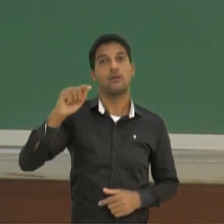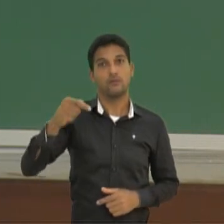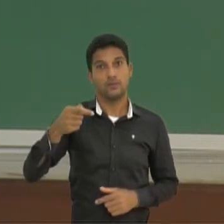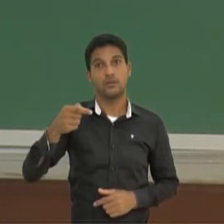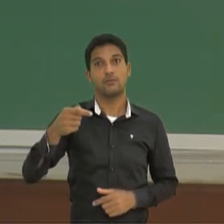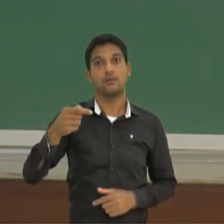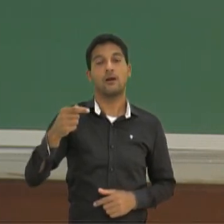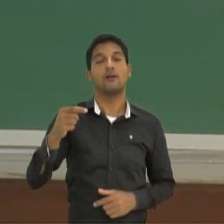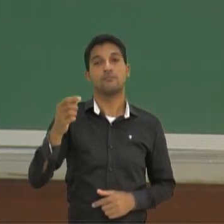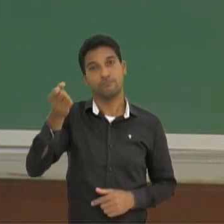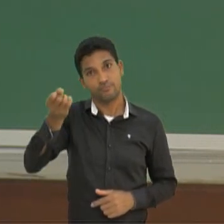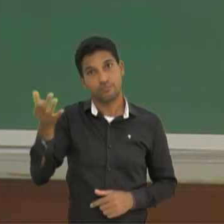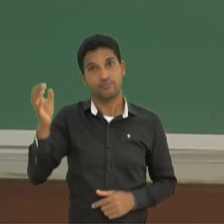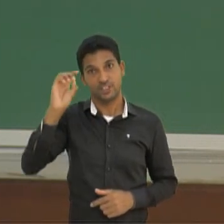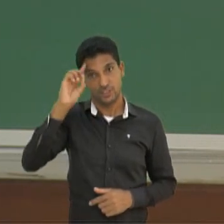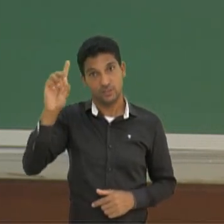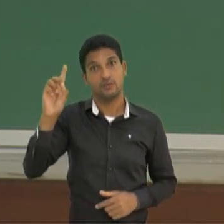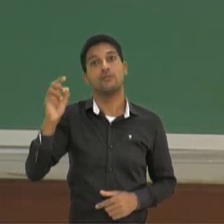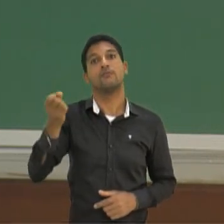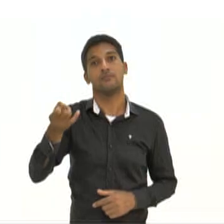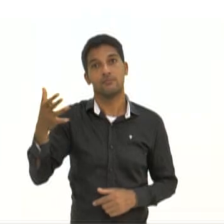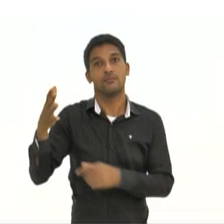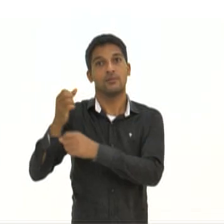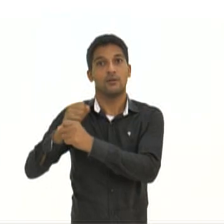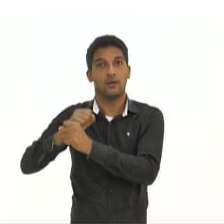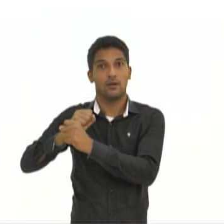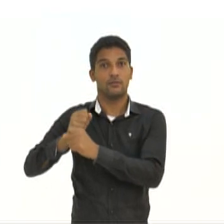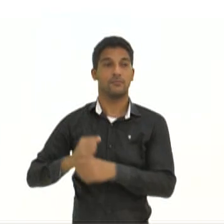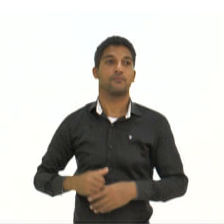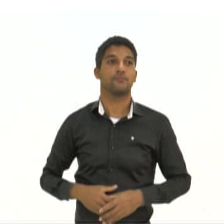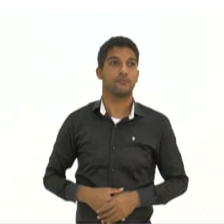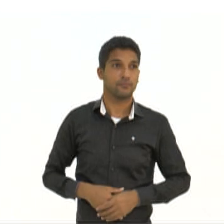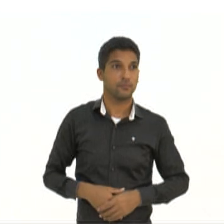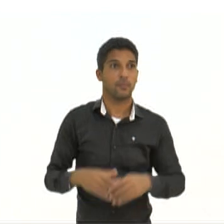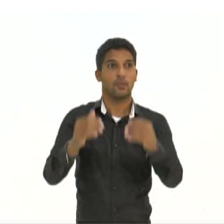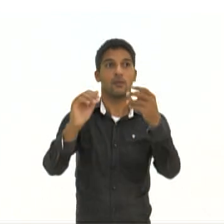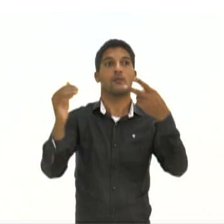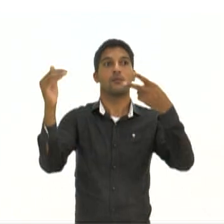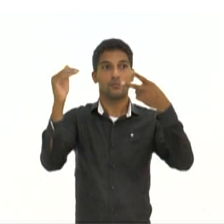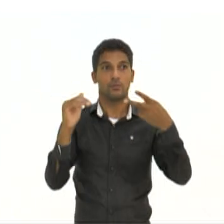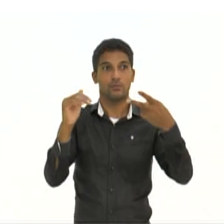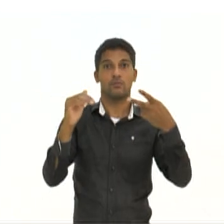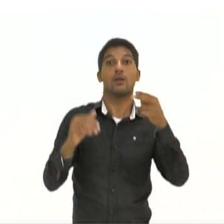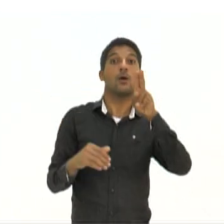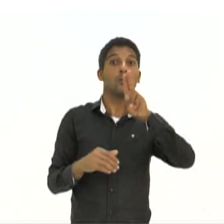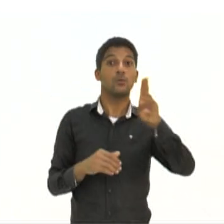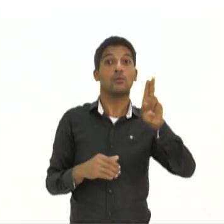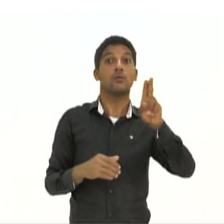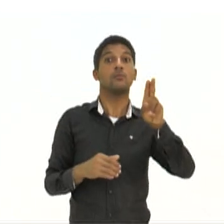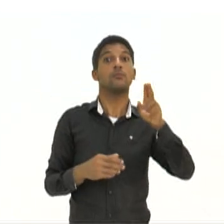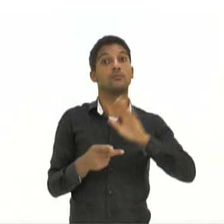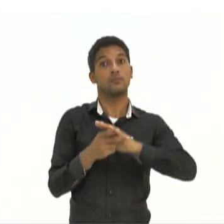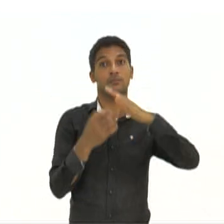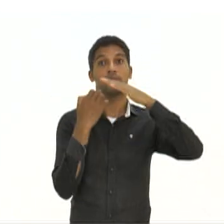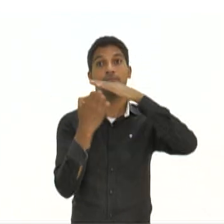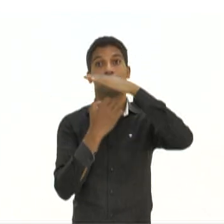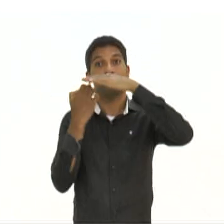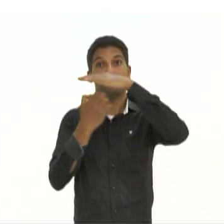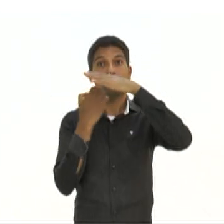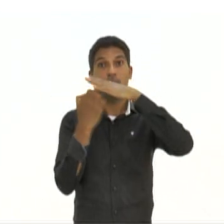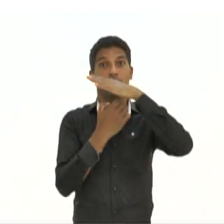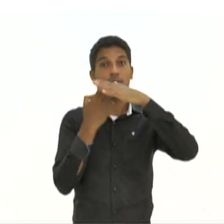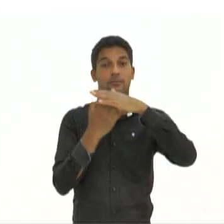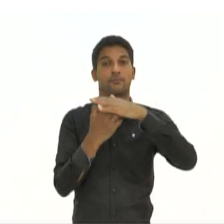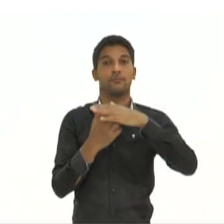lá, esse A está craseado, né? E aí na sequência vem o nome da empresa. Né? Lembrando que essa crase ali só vai